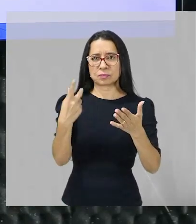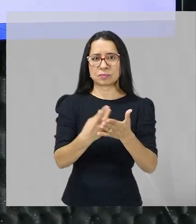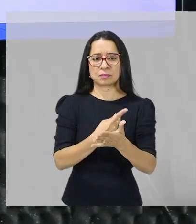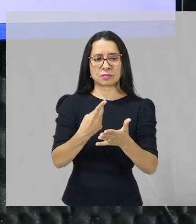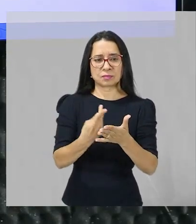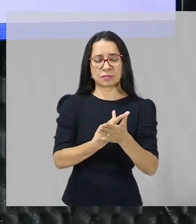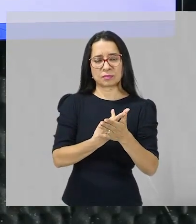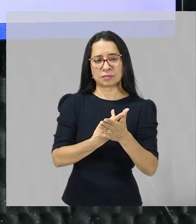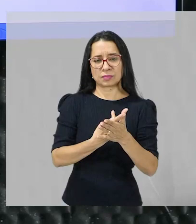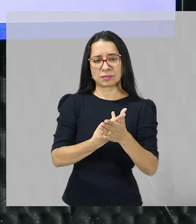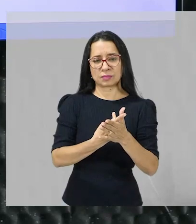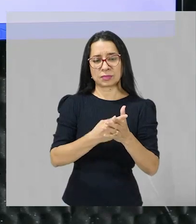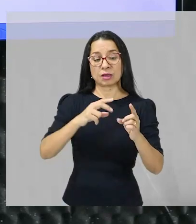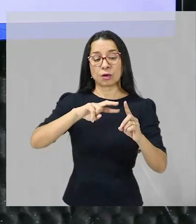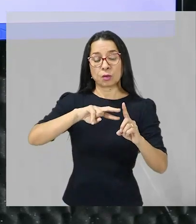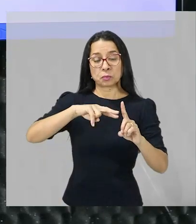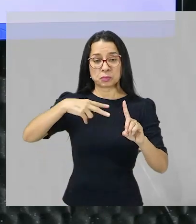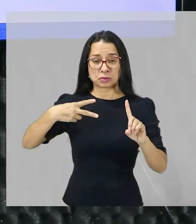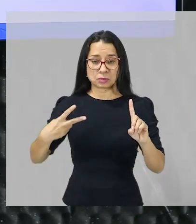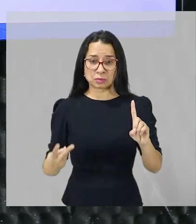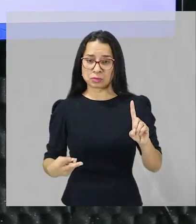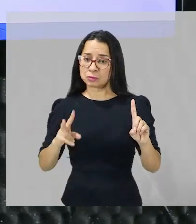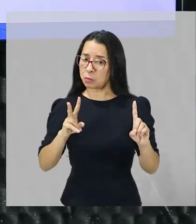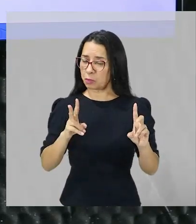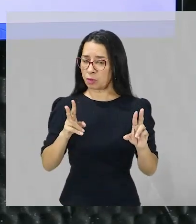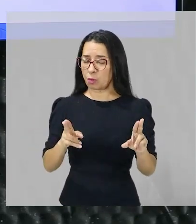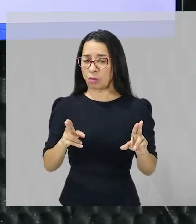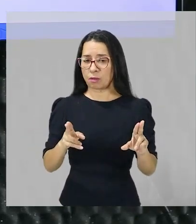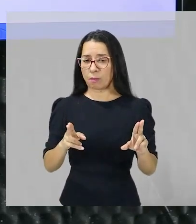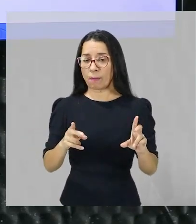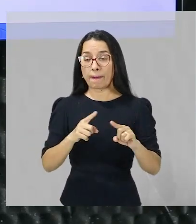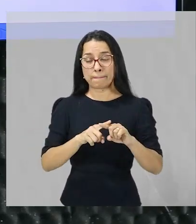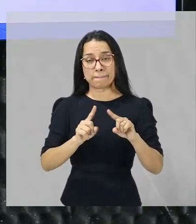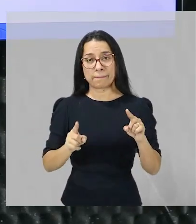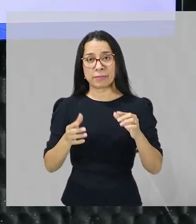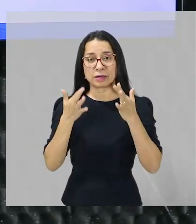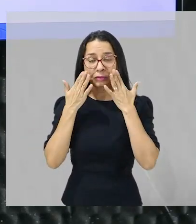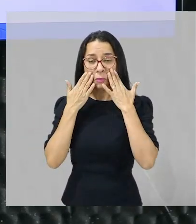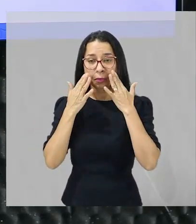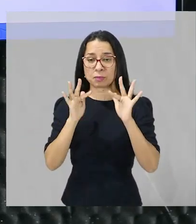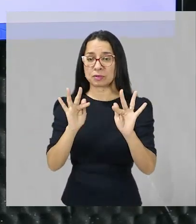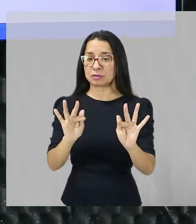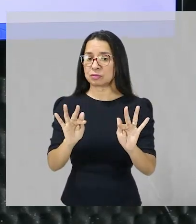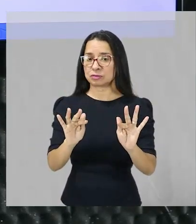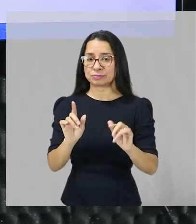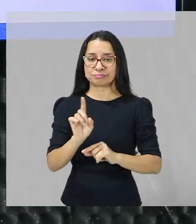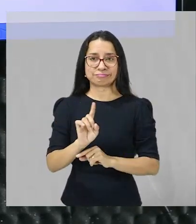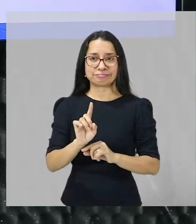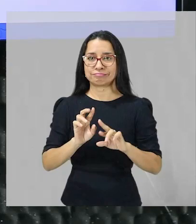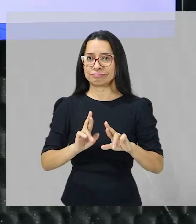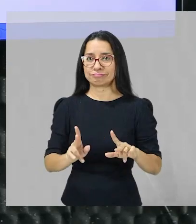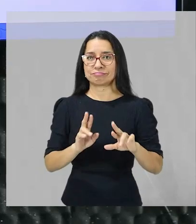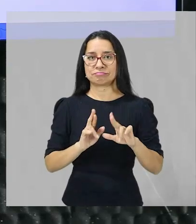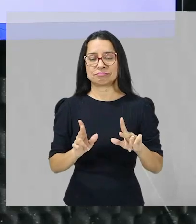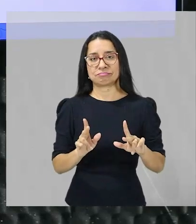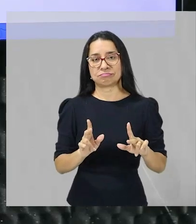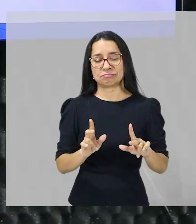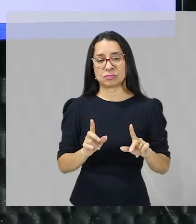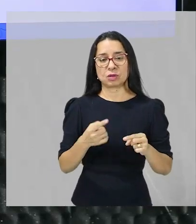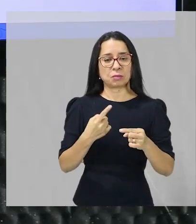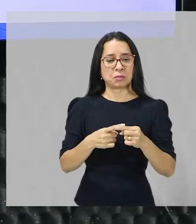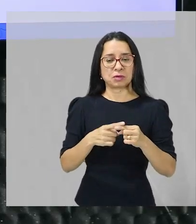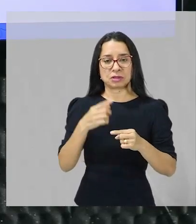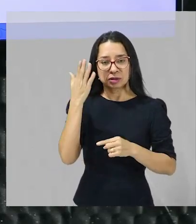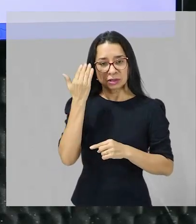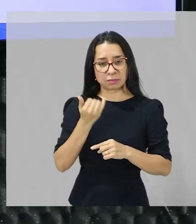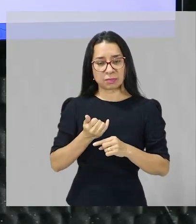mesmo, mas o fenótipo, as características externas não eram as mesmas, tá? Porque nós sabemos que o fenótipo